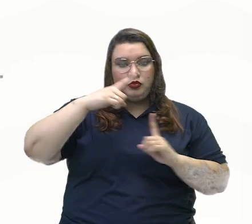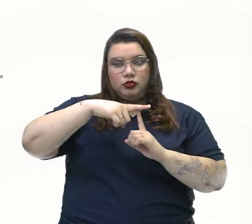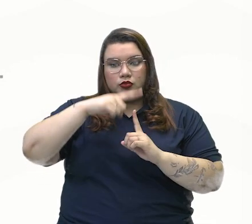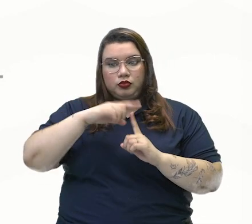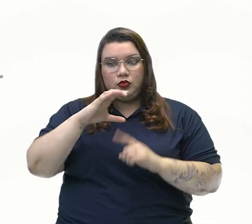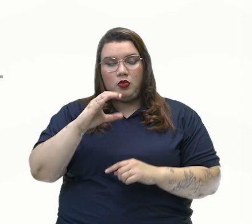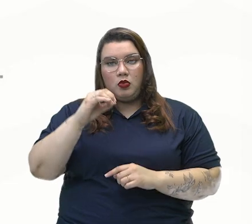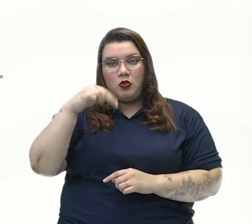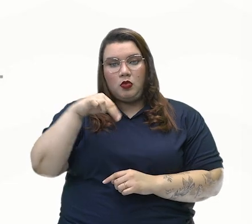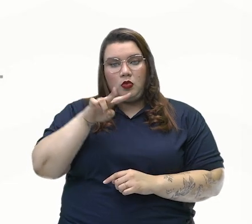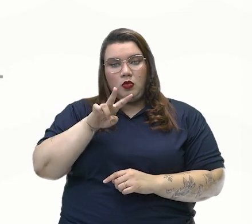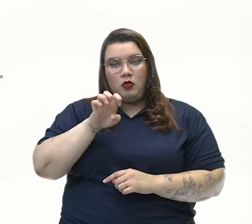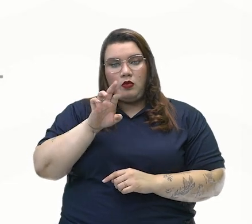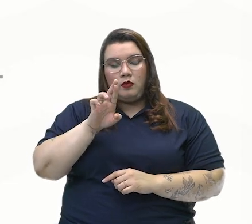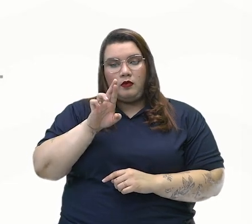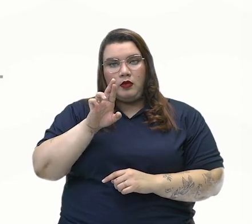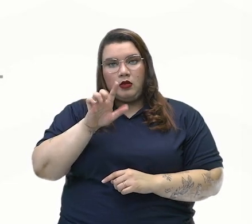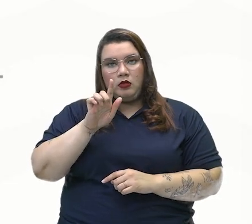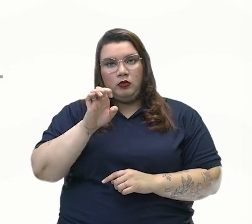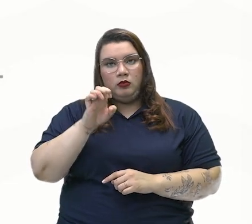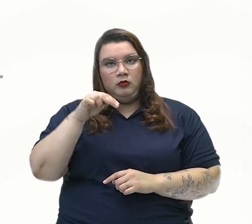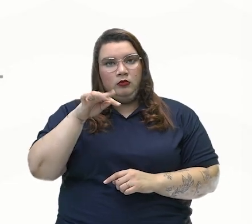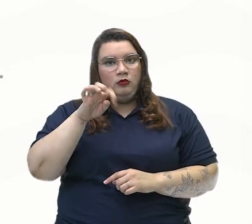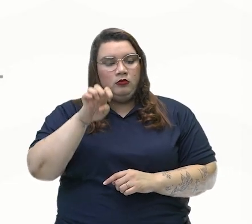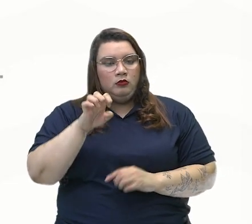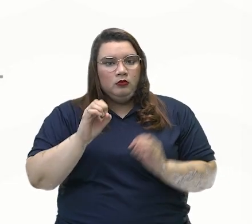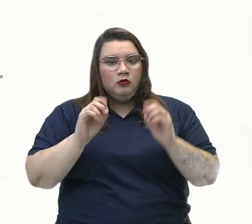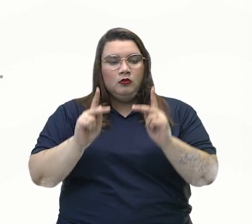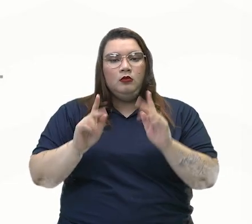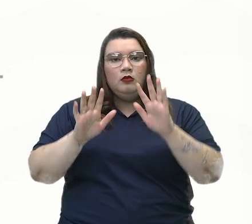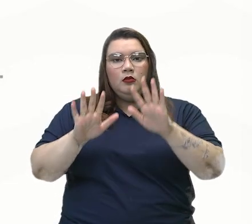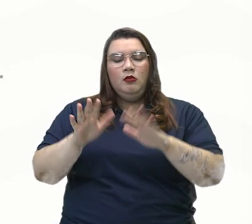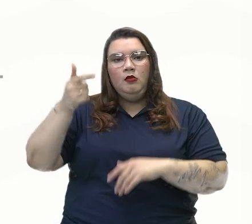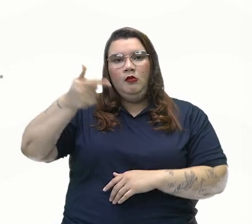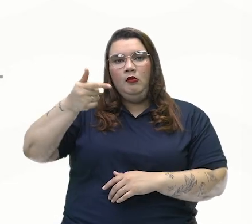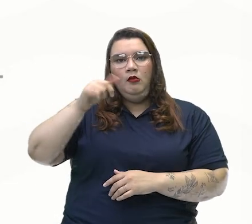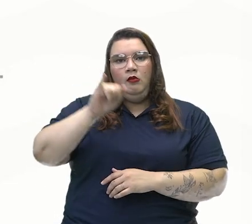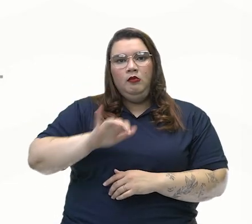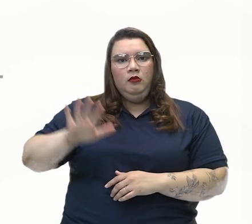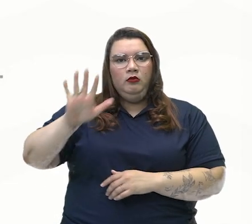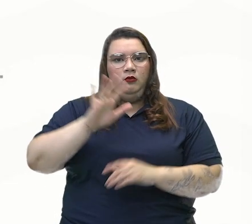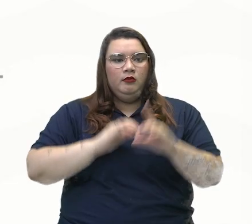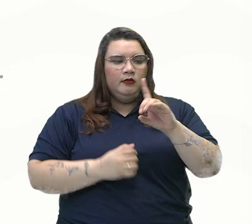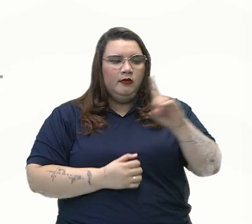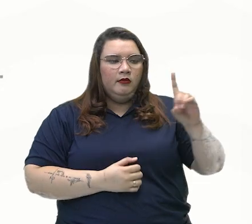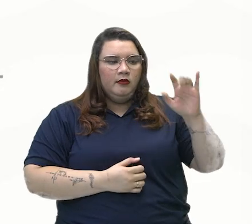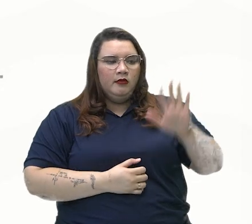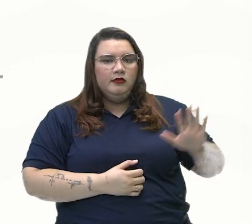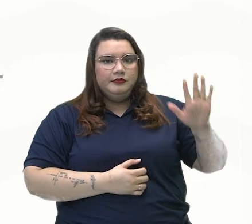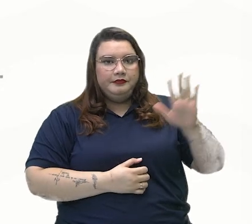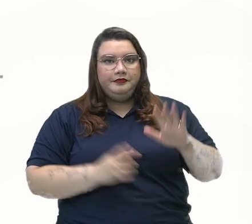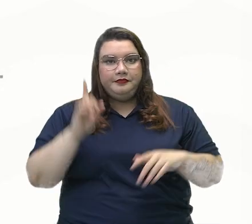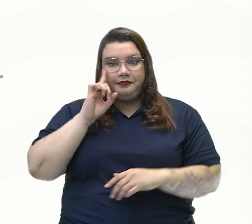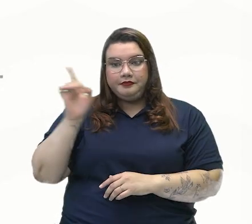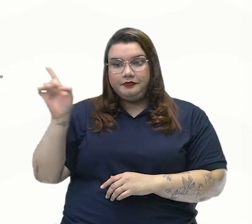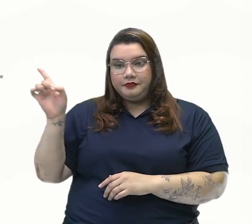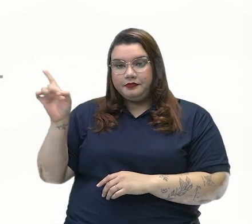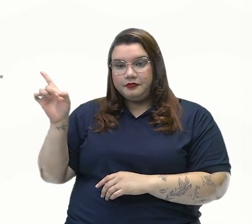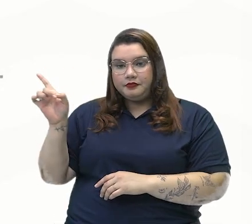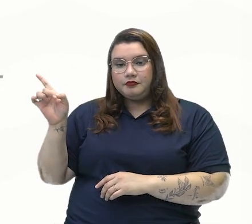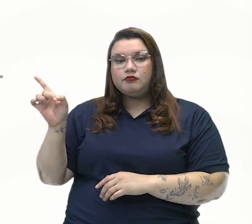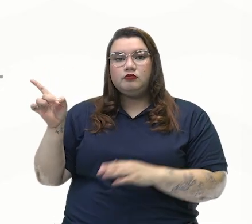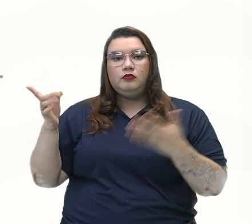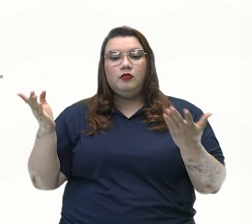são convexas, elas são convergentes, tá? Agora, acontece o contrário com as lentes